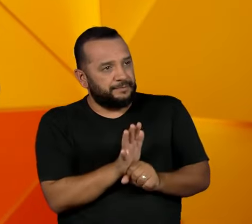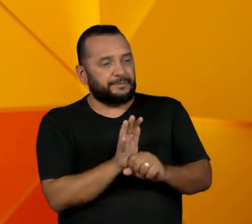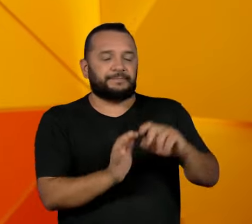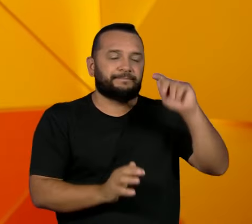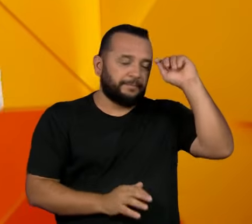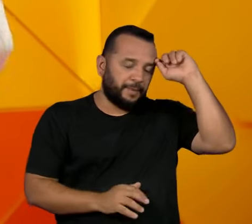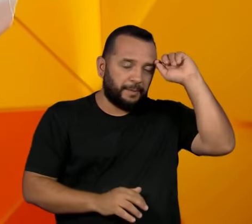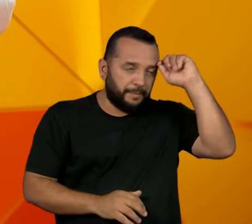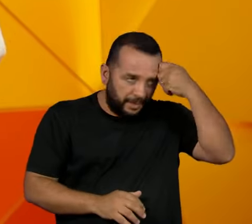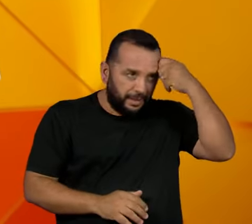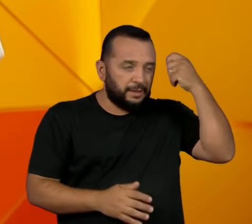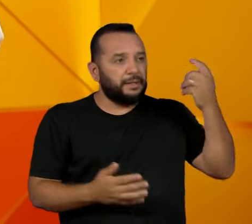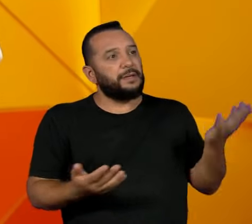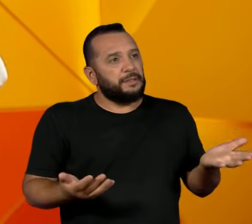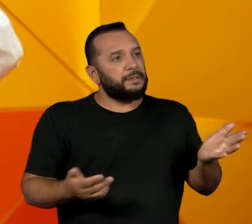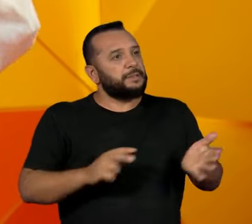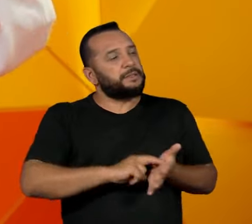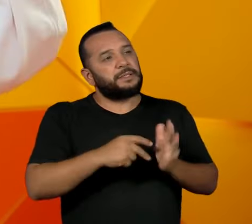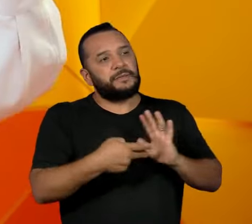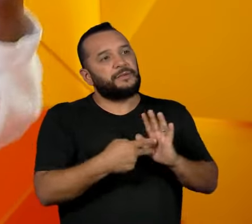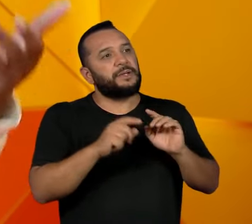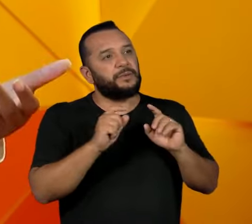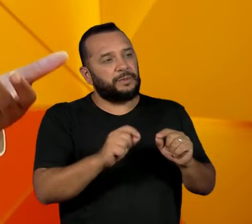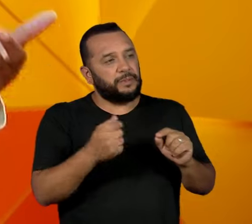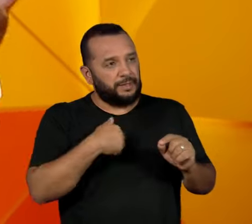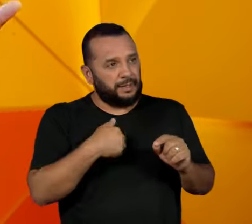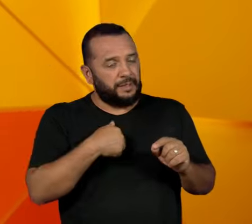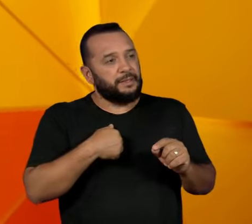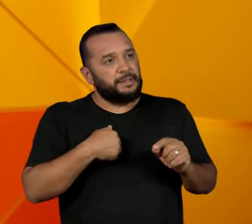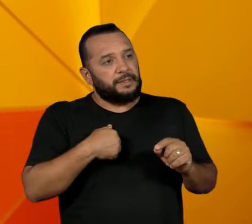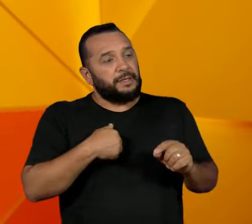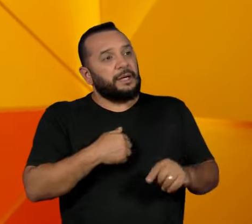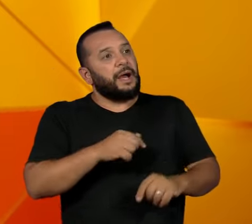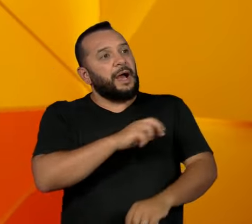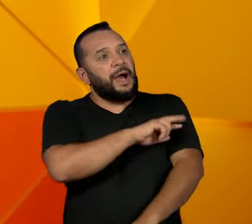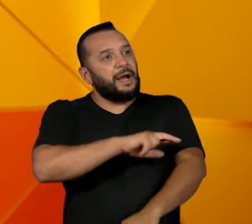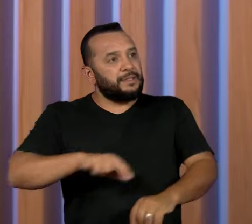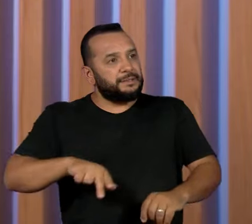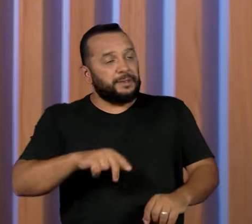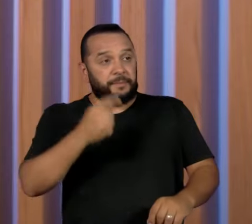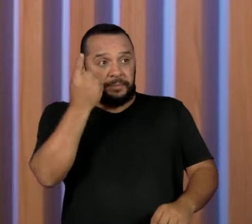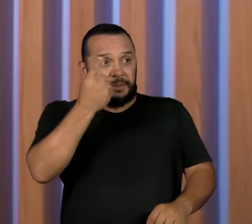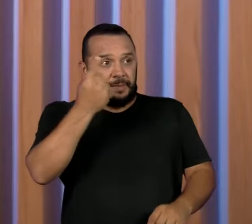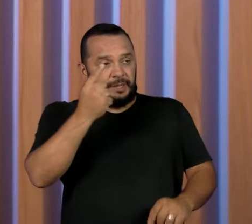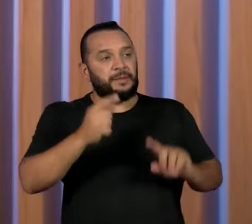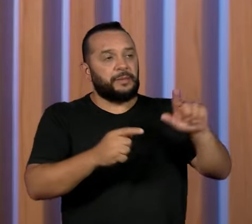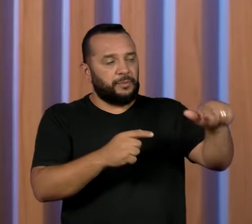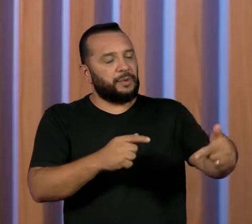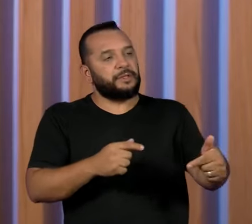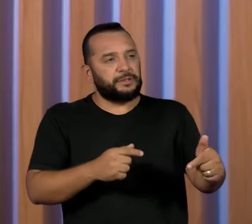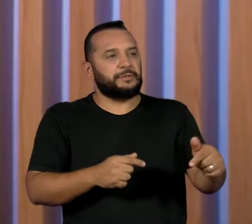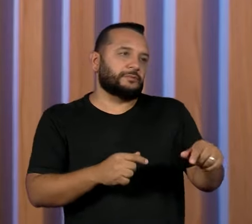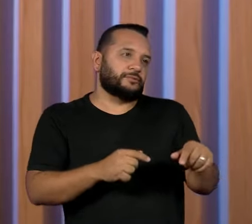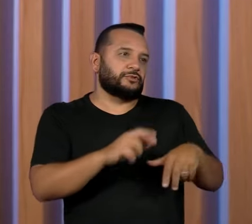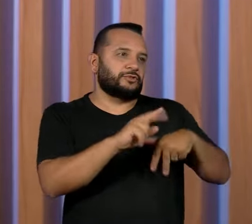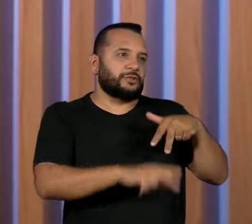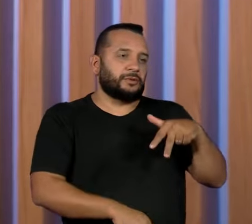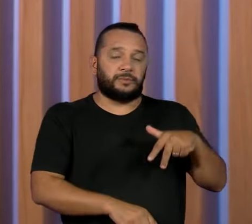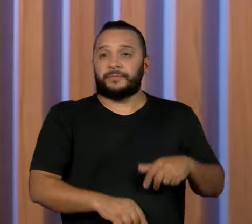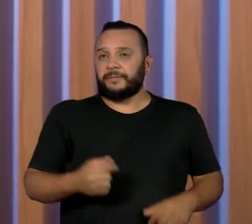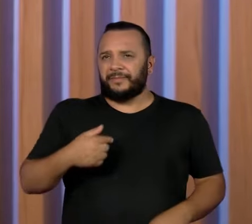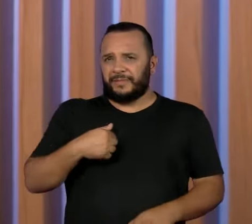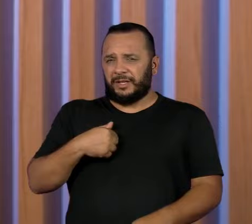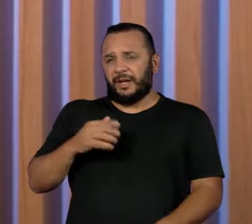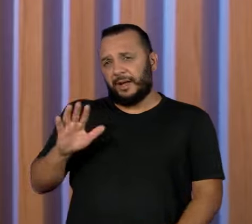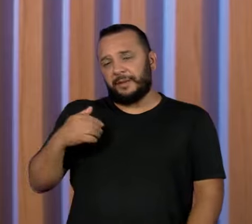Essa cor, ela sempre vem antes da gente pensar sempre o gênero. E pensar brancogamia não é que a gente está dando importância